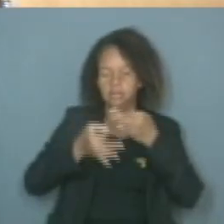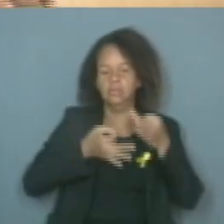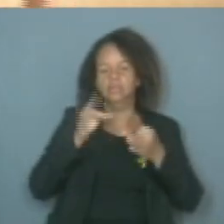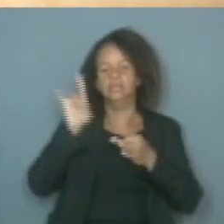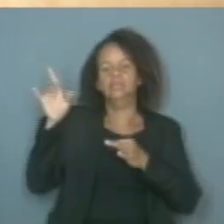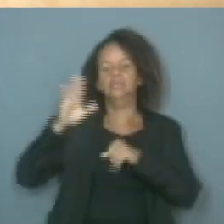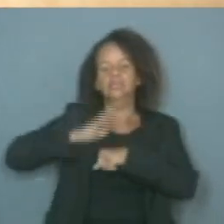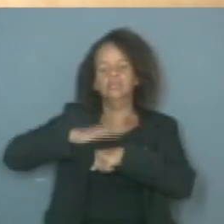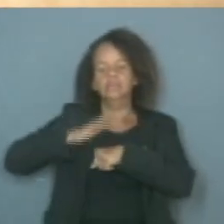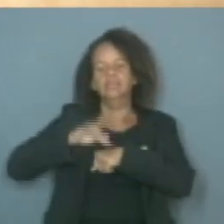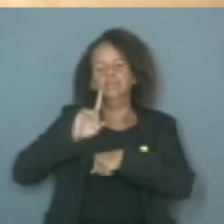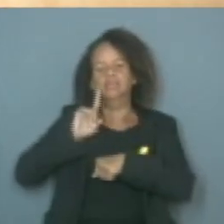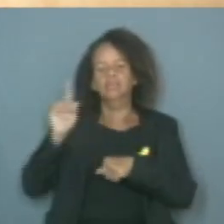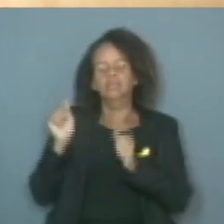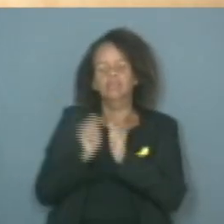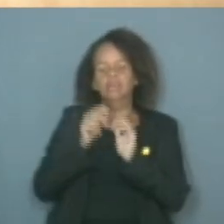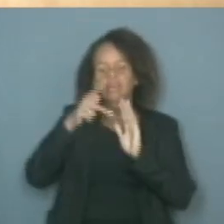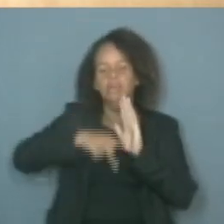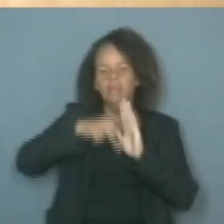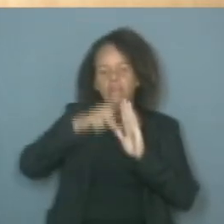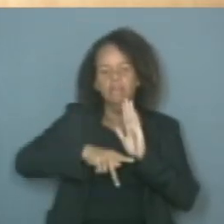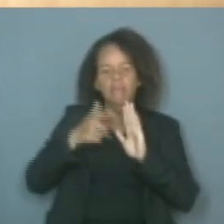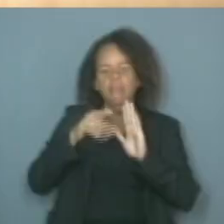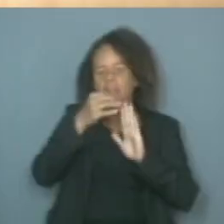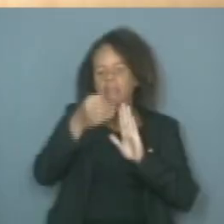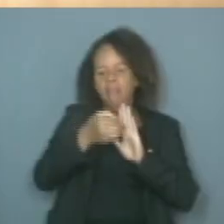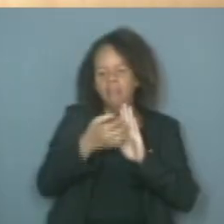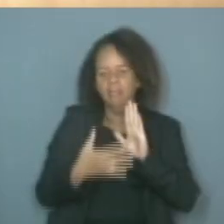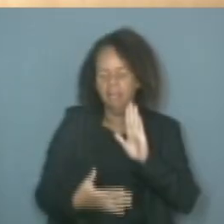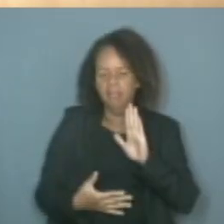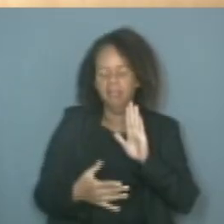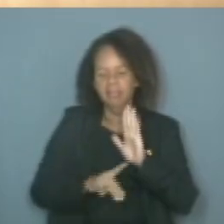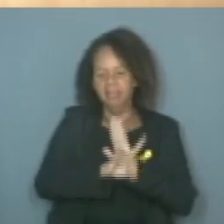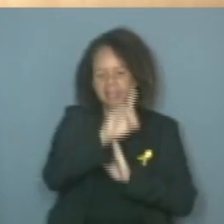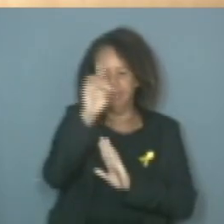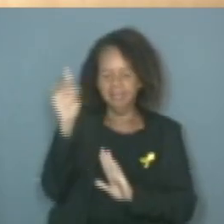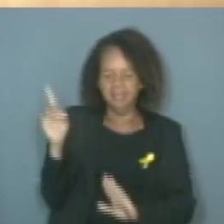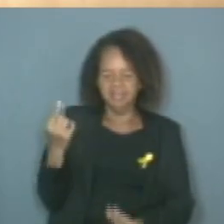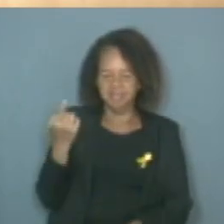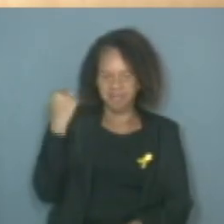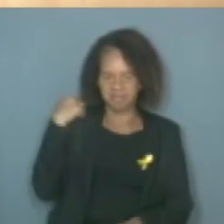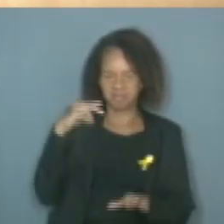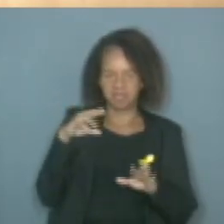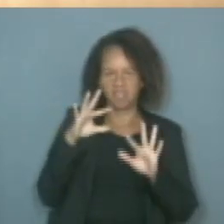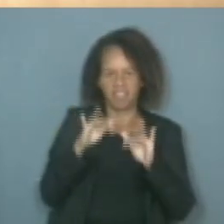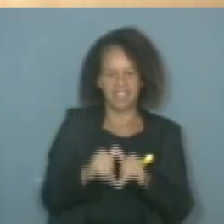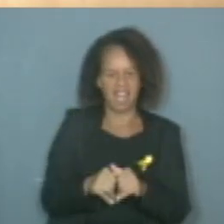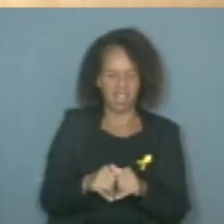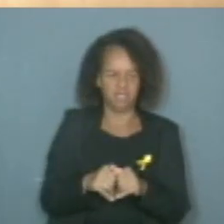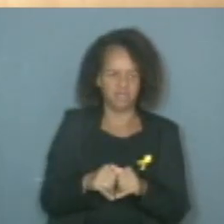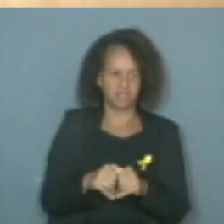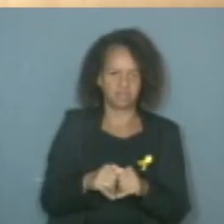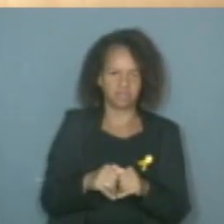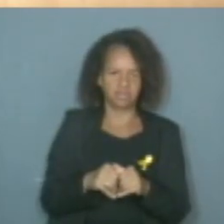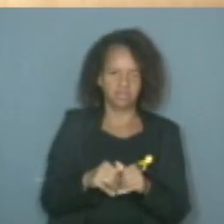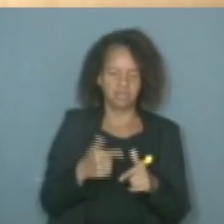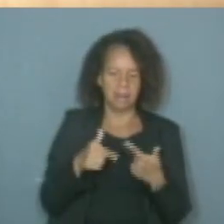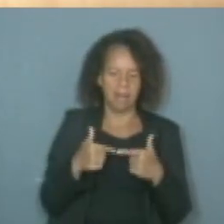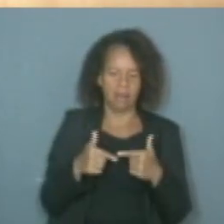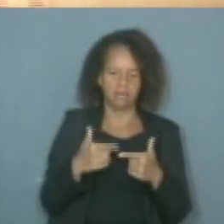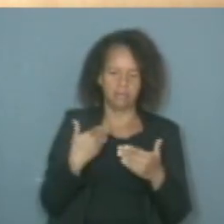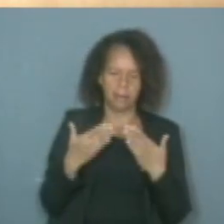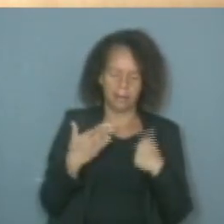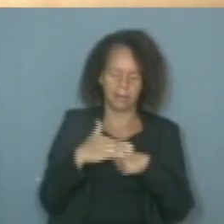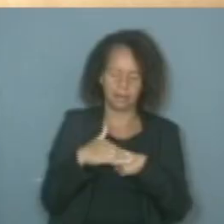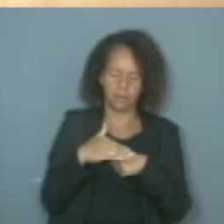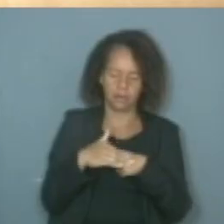naquele momento com você, um projeto que não tinha parecer. Naquele dia, no final do nosso expediente aqui, eu dialoguei